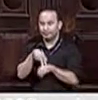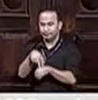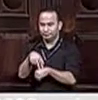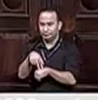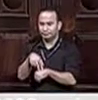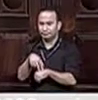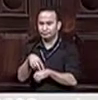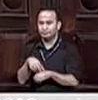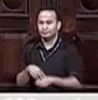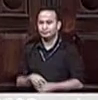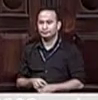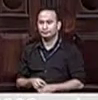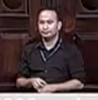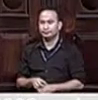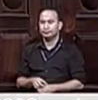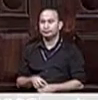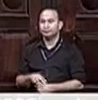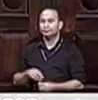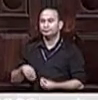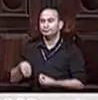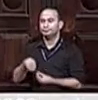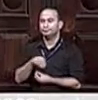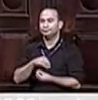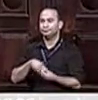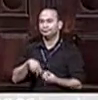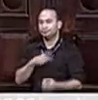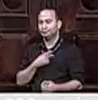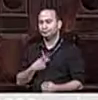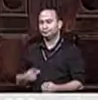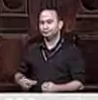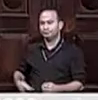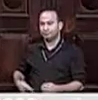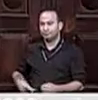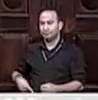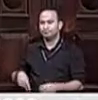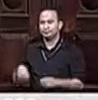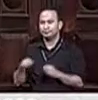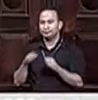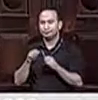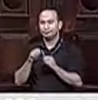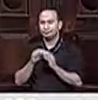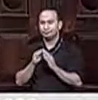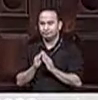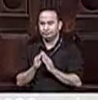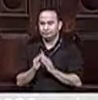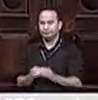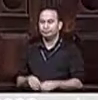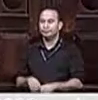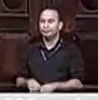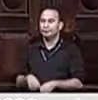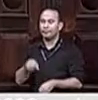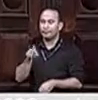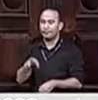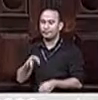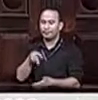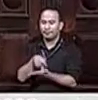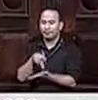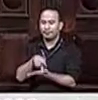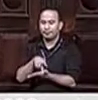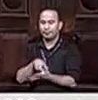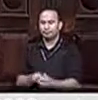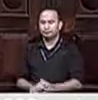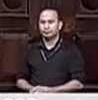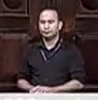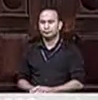sólida em torno do presidente da casa. Esta que é a verdade. Ora,